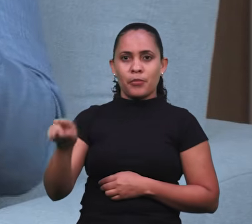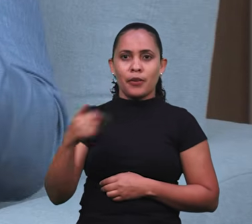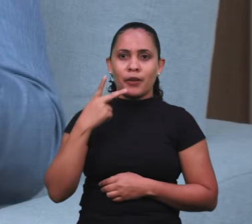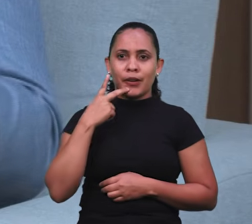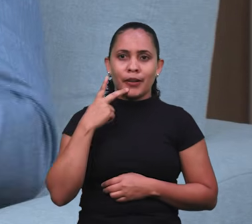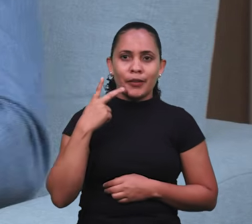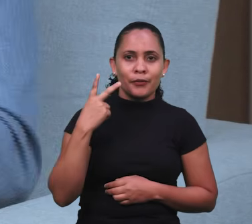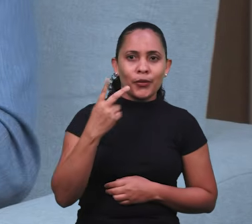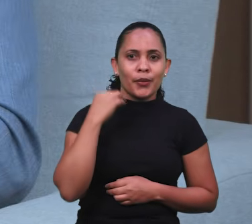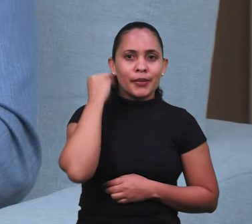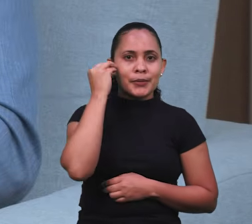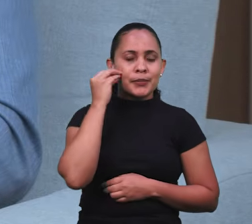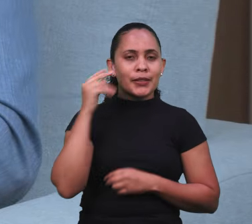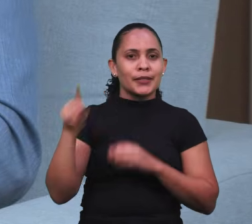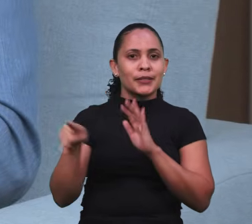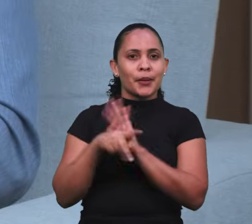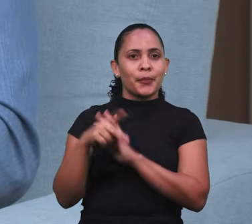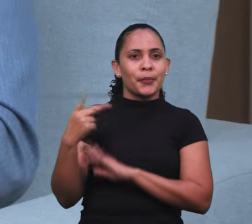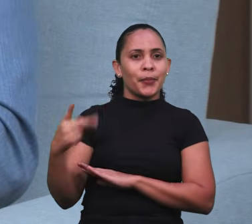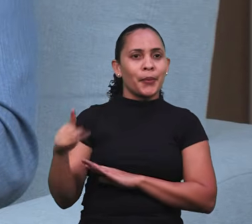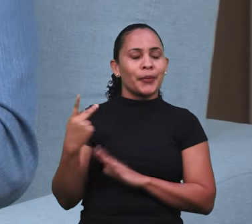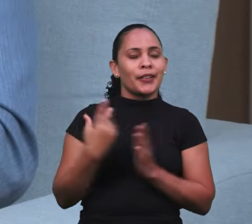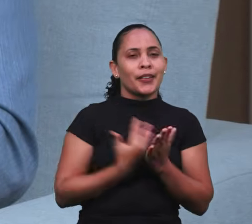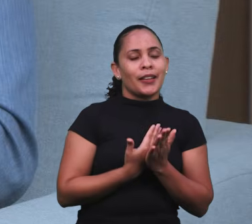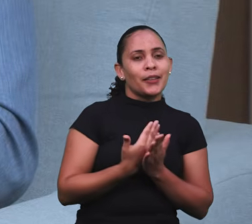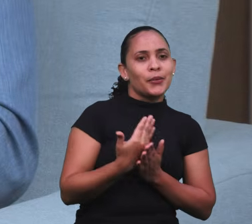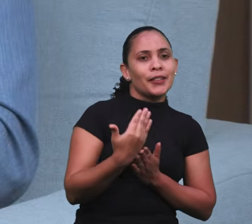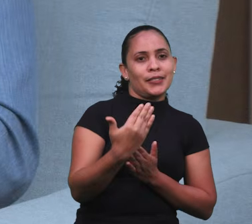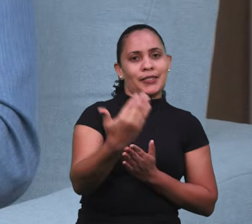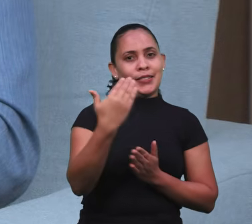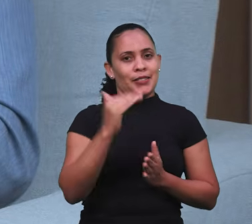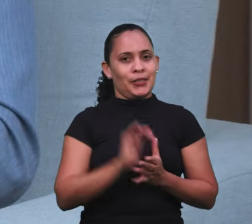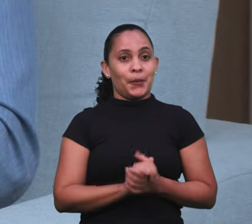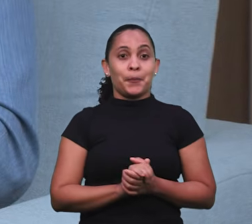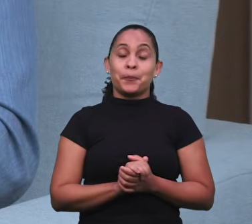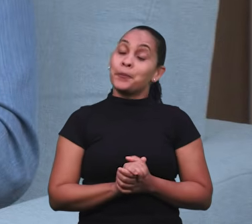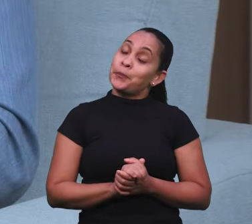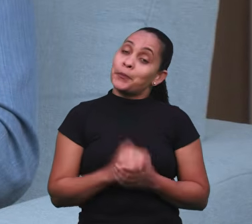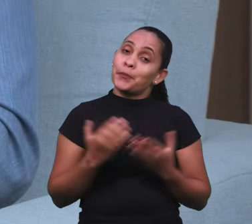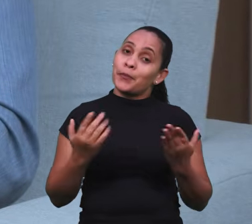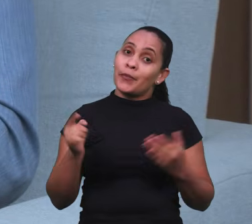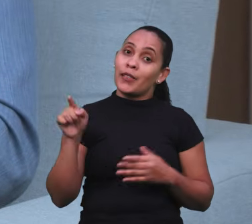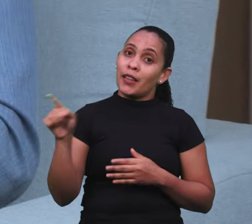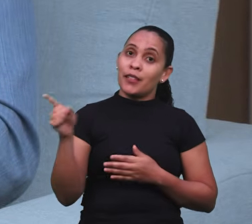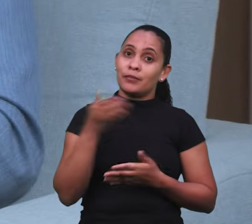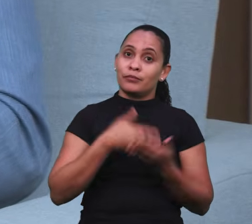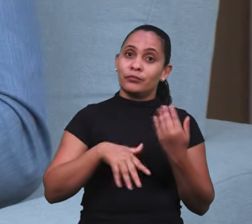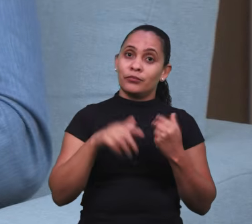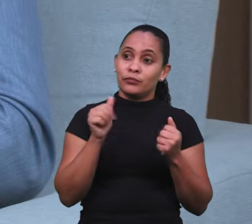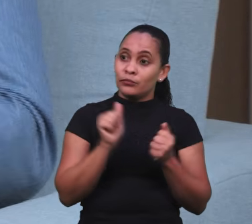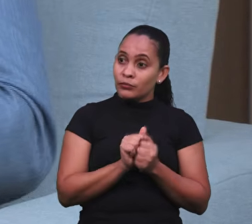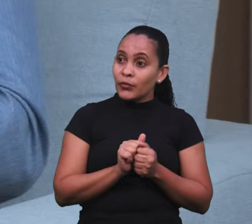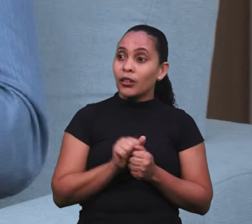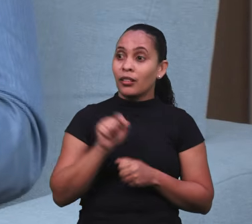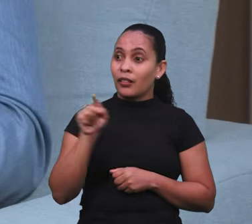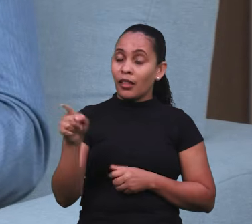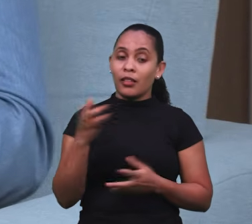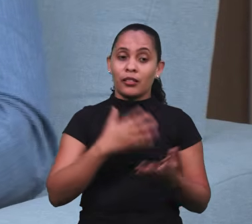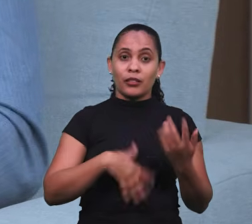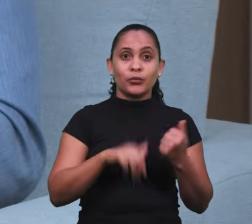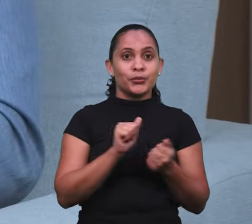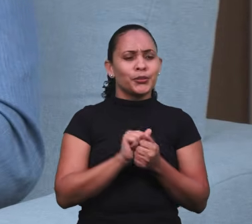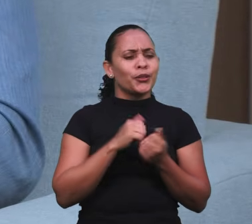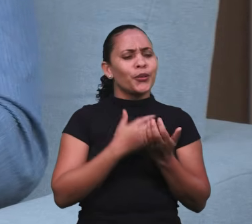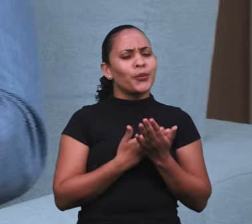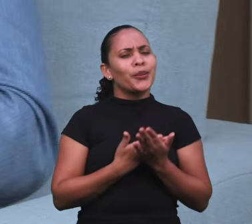nossa irmã ali que nos contou a experiência dela, do início desta obra, e inclusive ela foi uma participante,